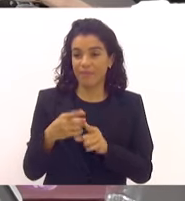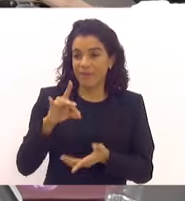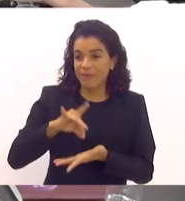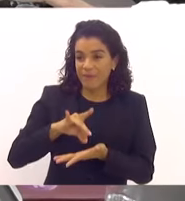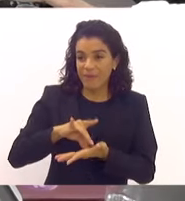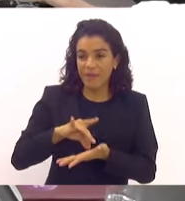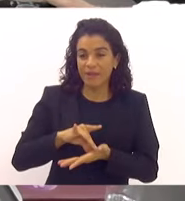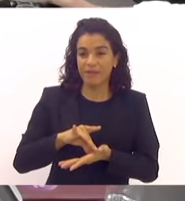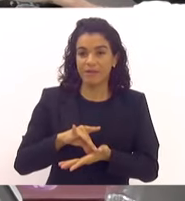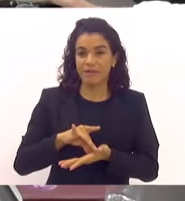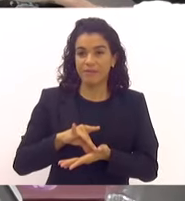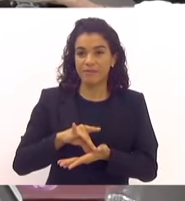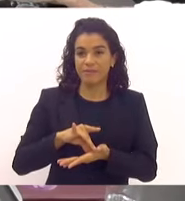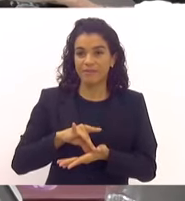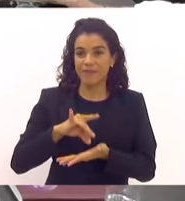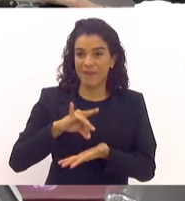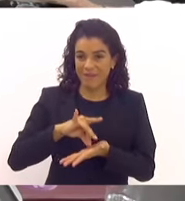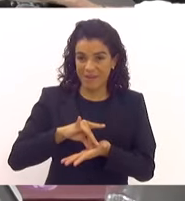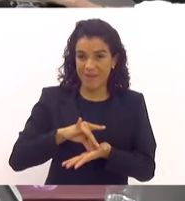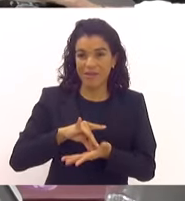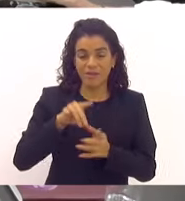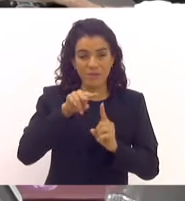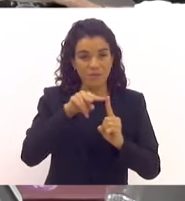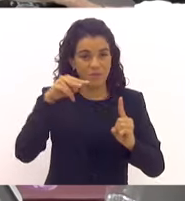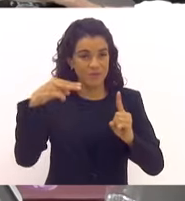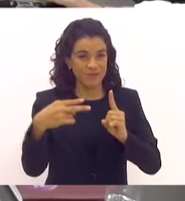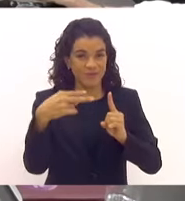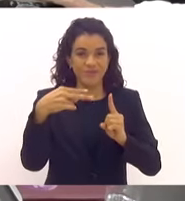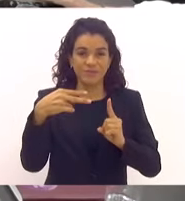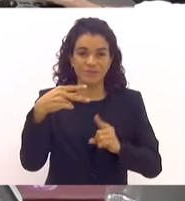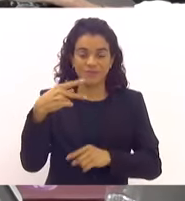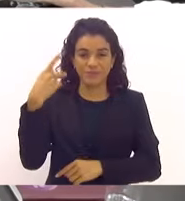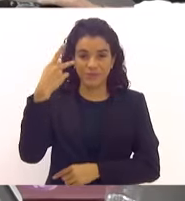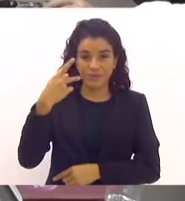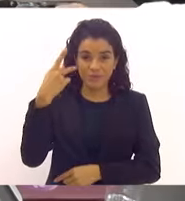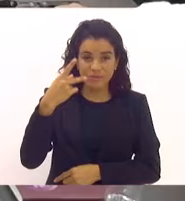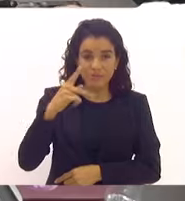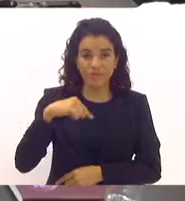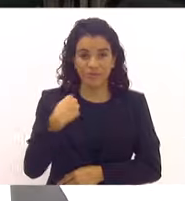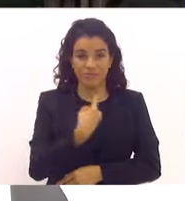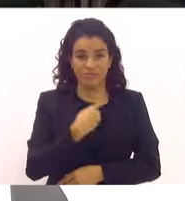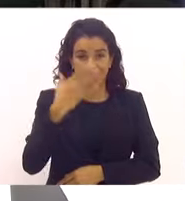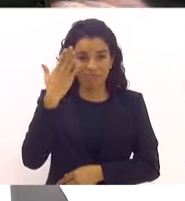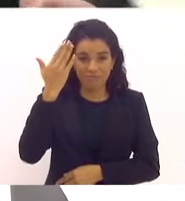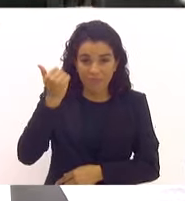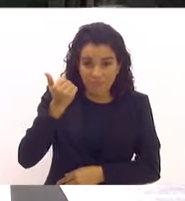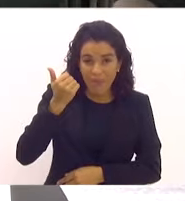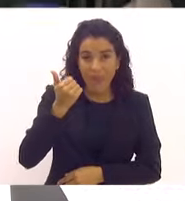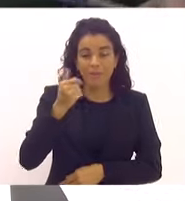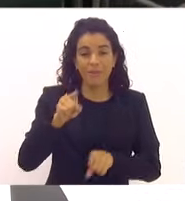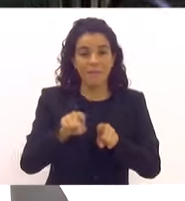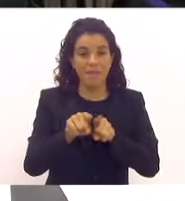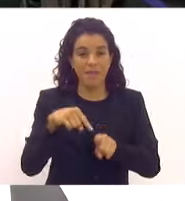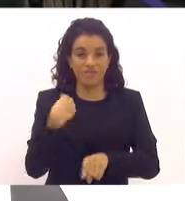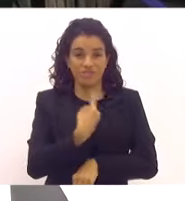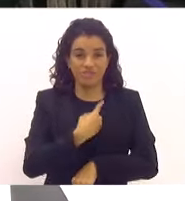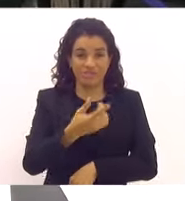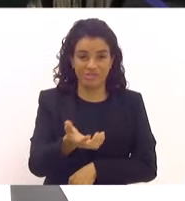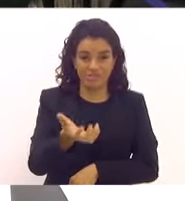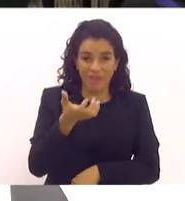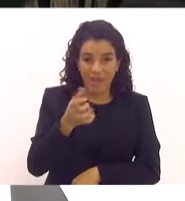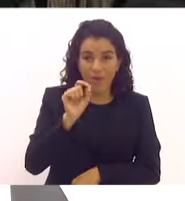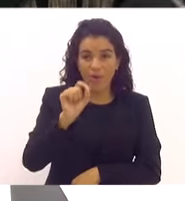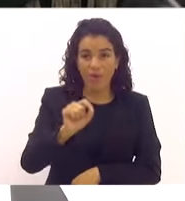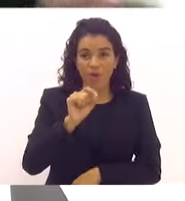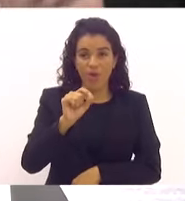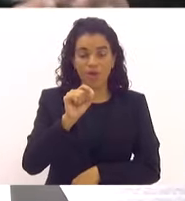Eu penso, nós, presidente, deputados, posso... do seu ponto de vista político, o que a gente sabe e quer é marcar a